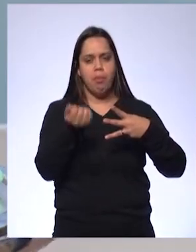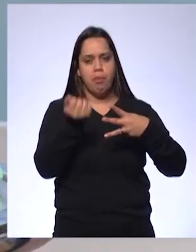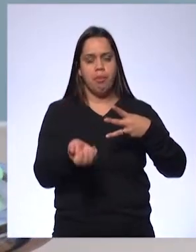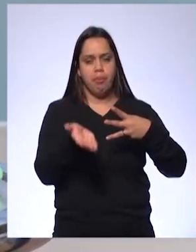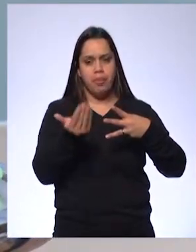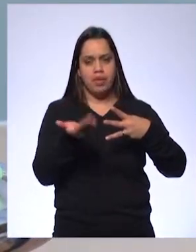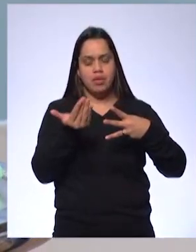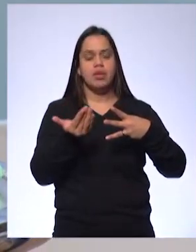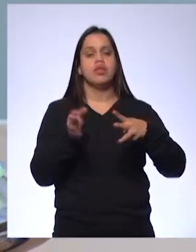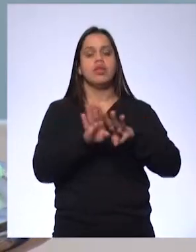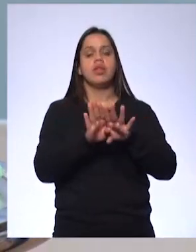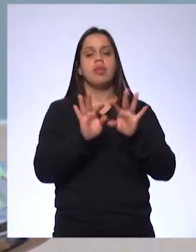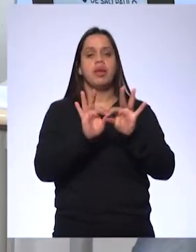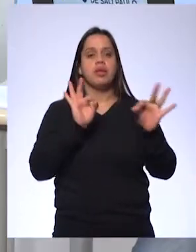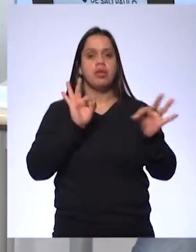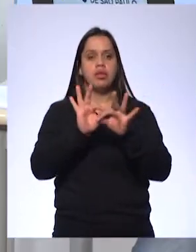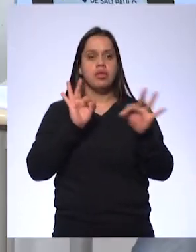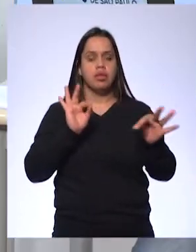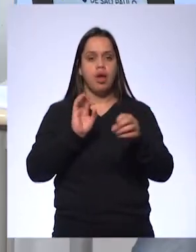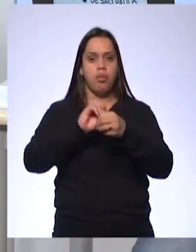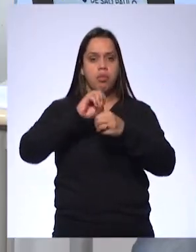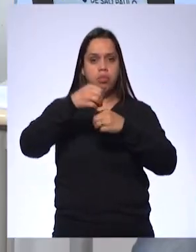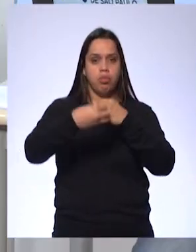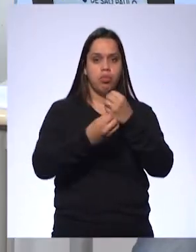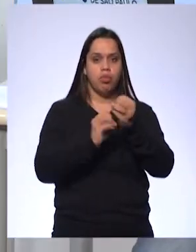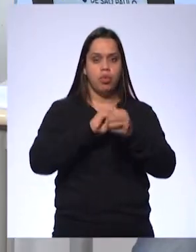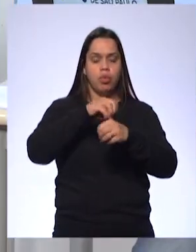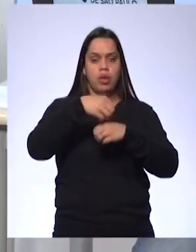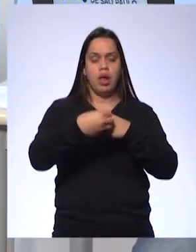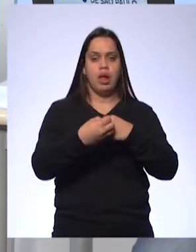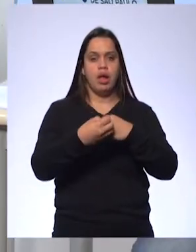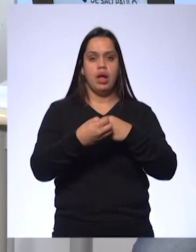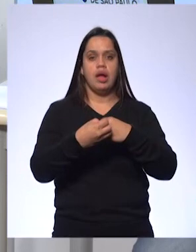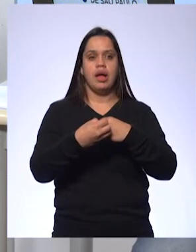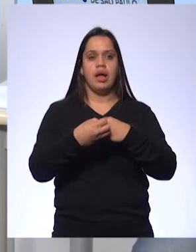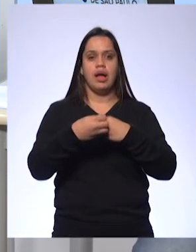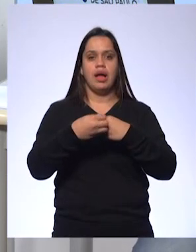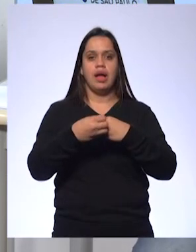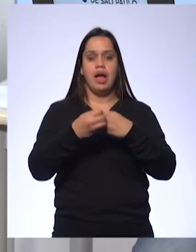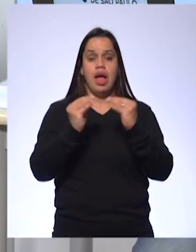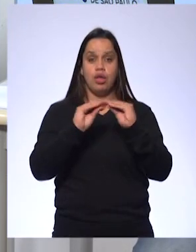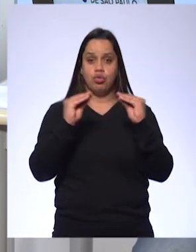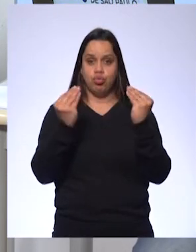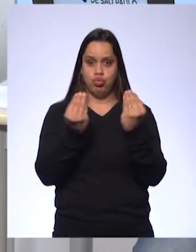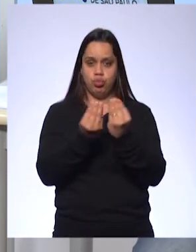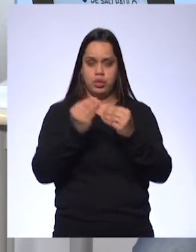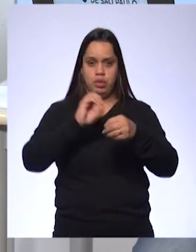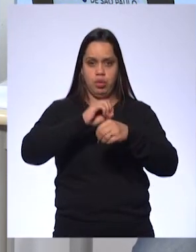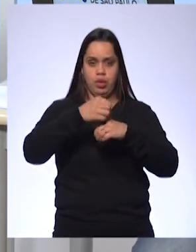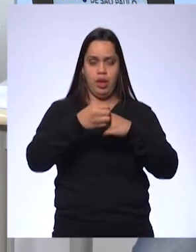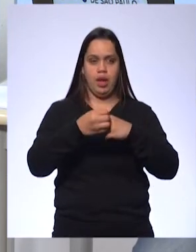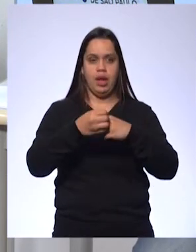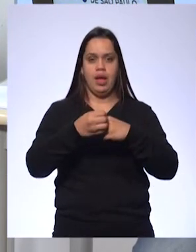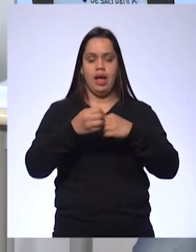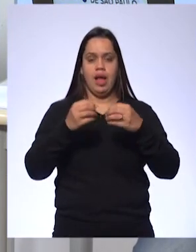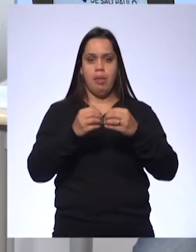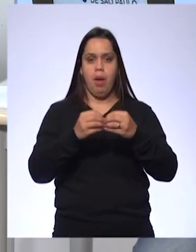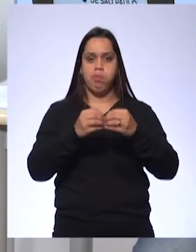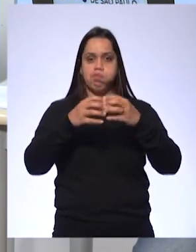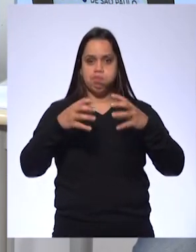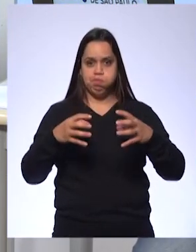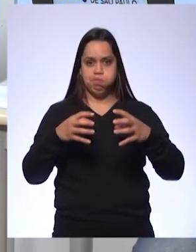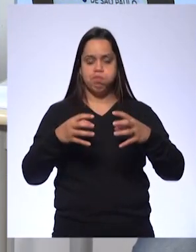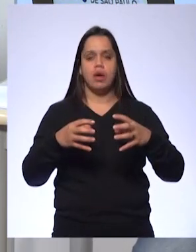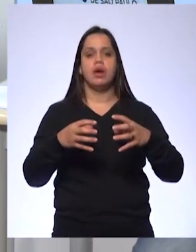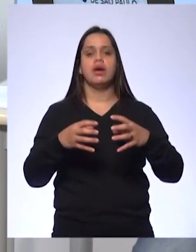a distância das moléculas, a substância ela é mais espaçada, digamos assim, ela é mais gordinha,